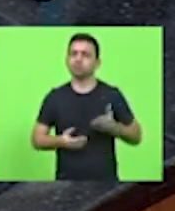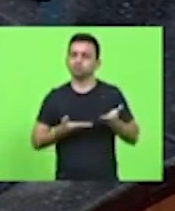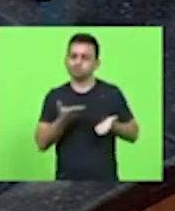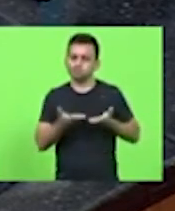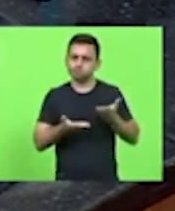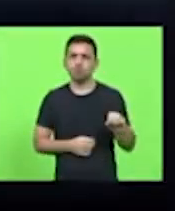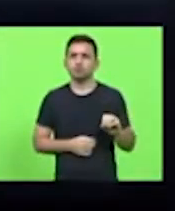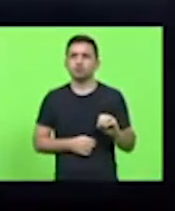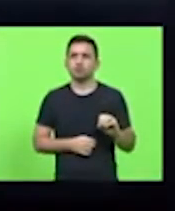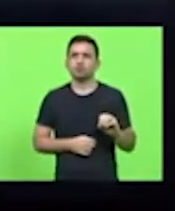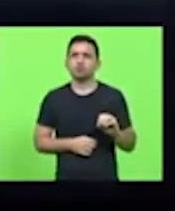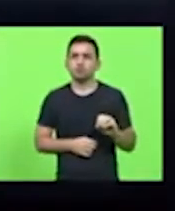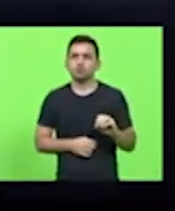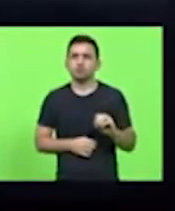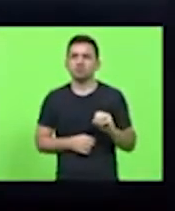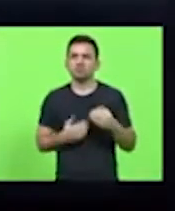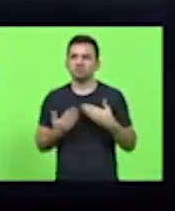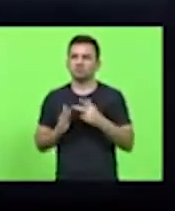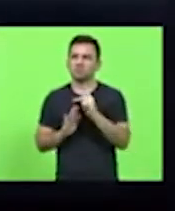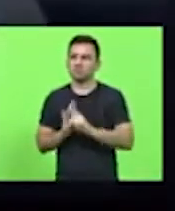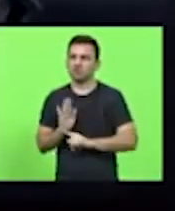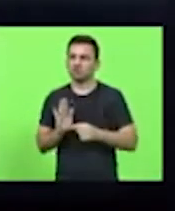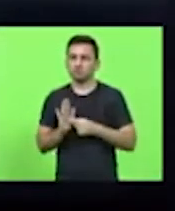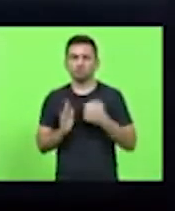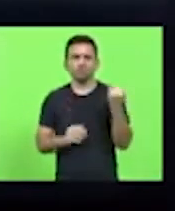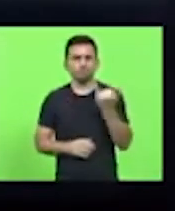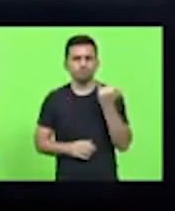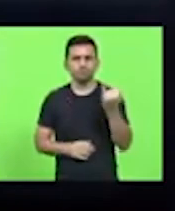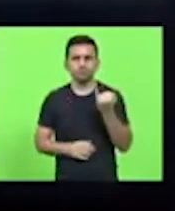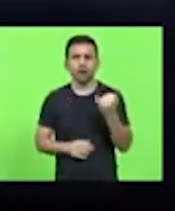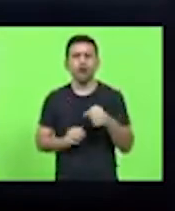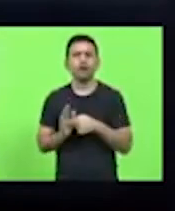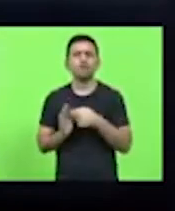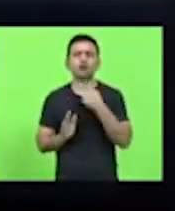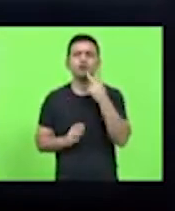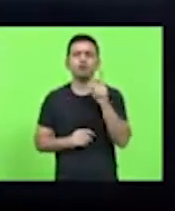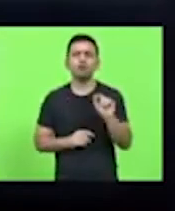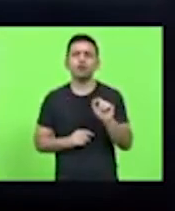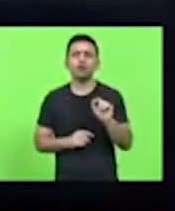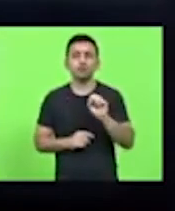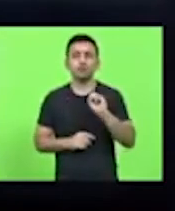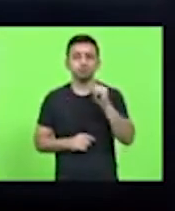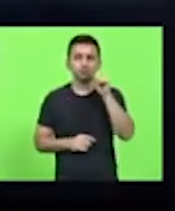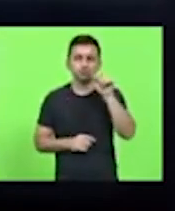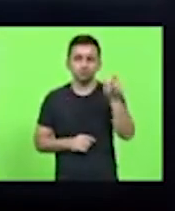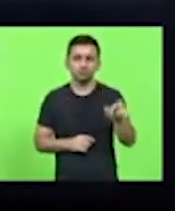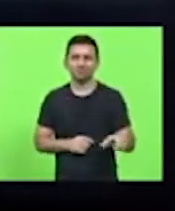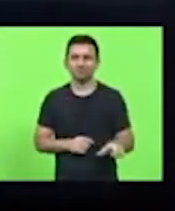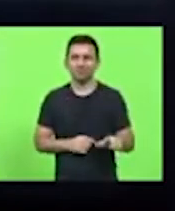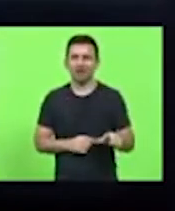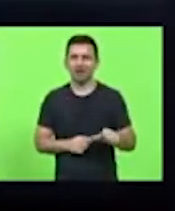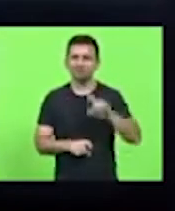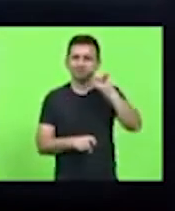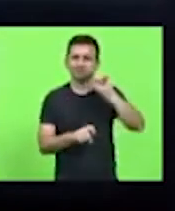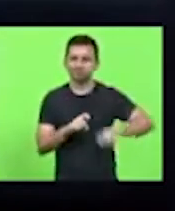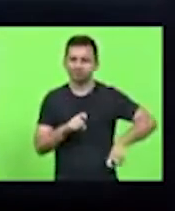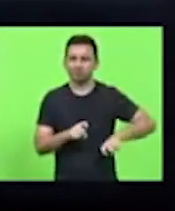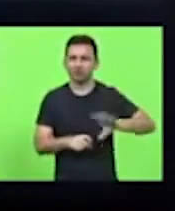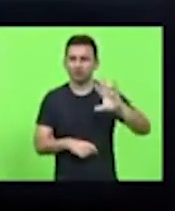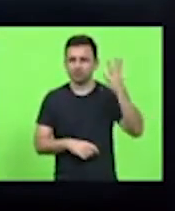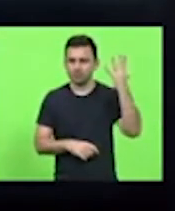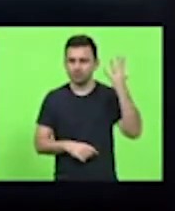obtenção das provas esse projeto ele assume importância o que que ele diz se uma menina por estuprada